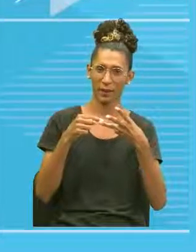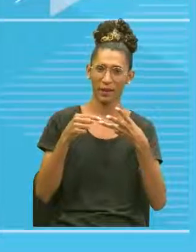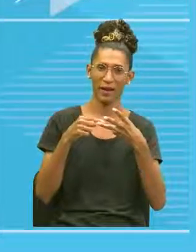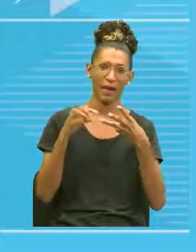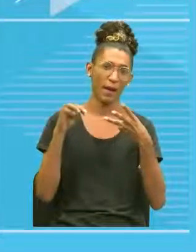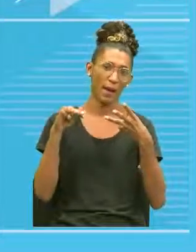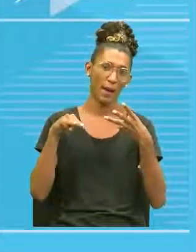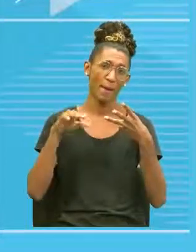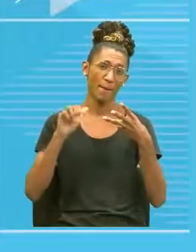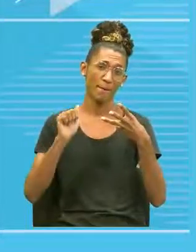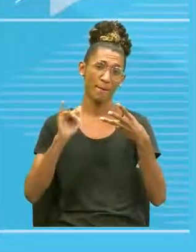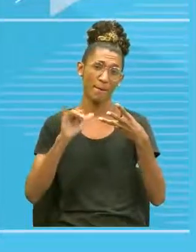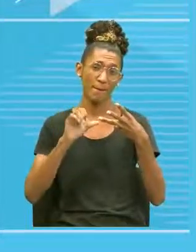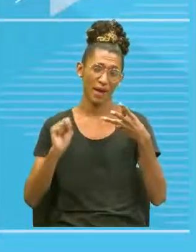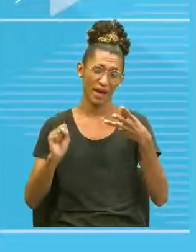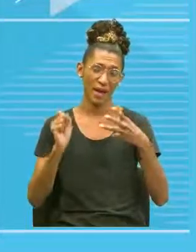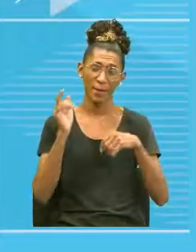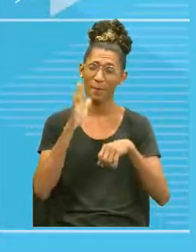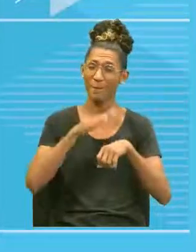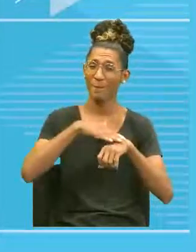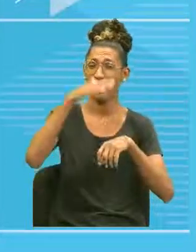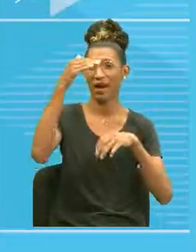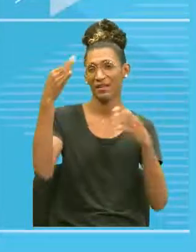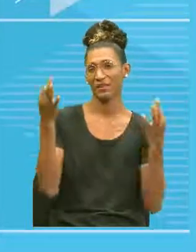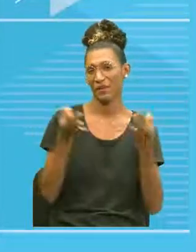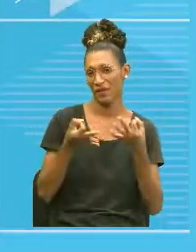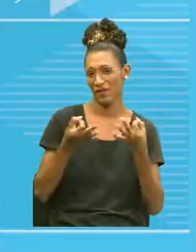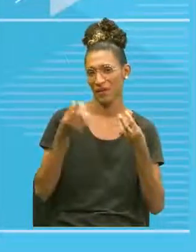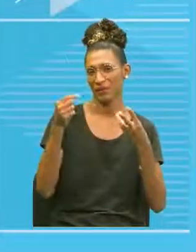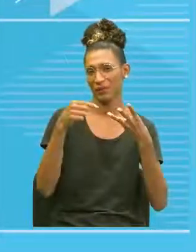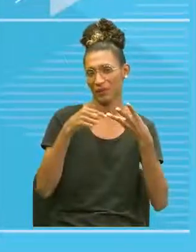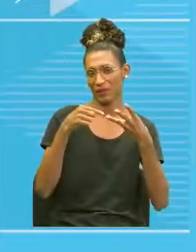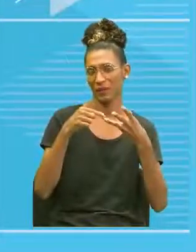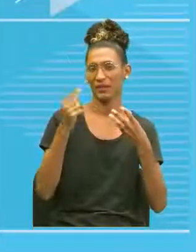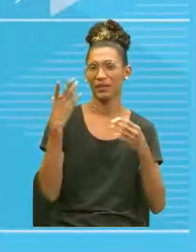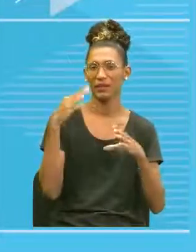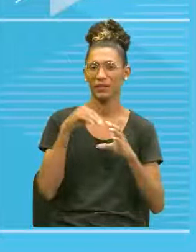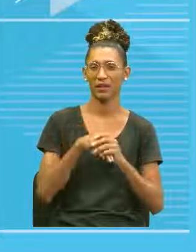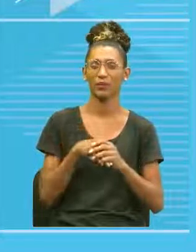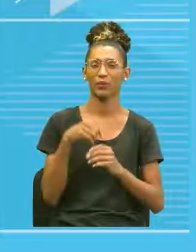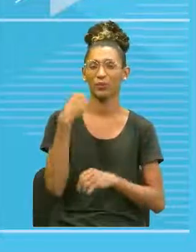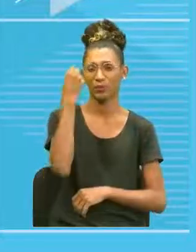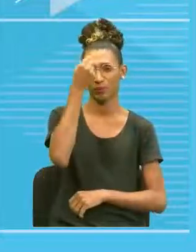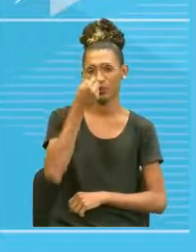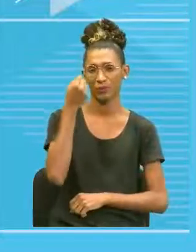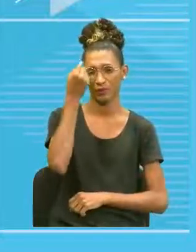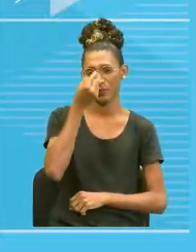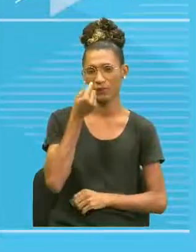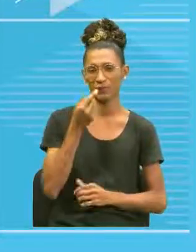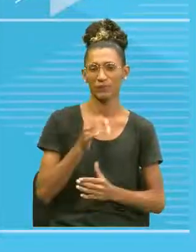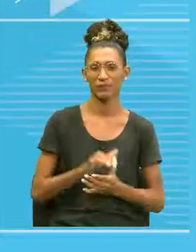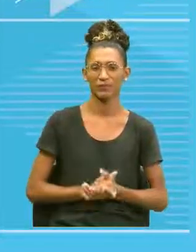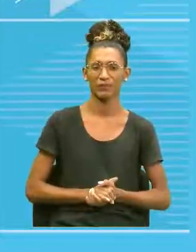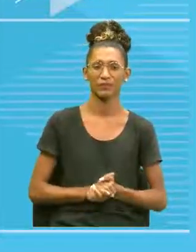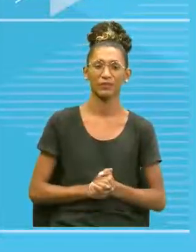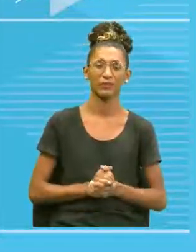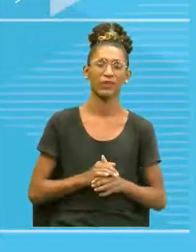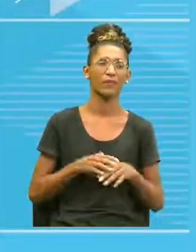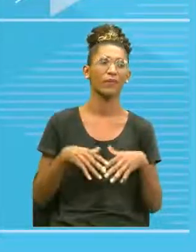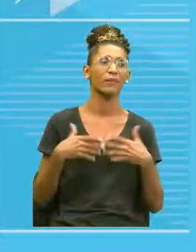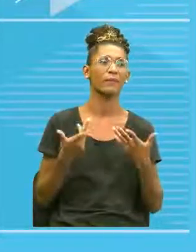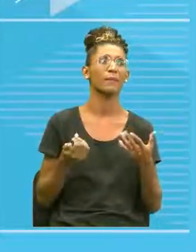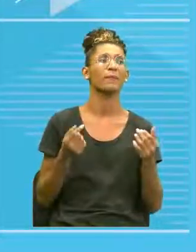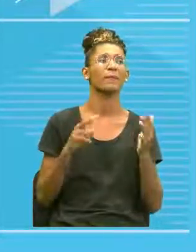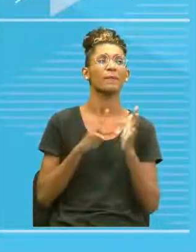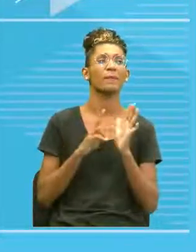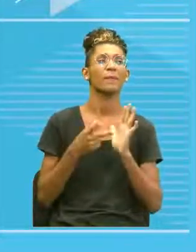pretérito-mais-que-perfeito Né do espanhol é o mais que perfeito e para que